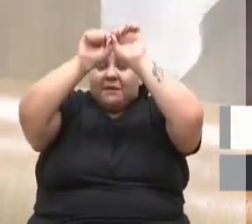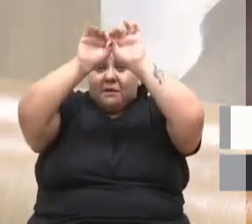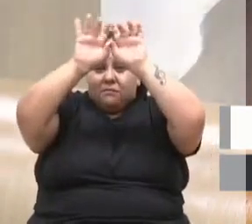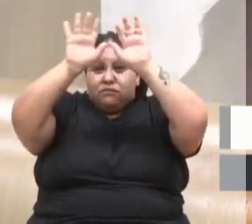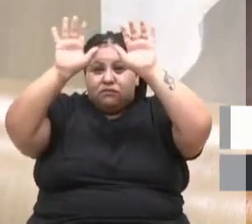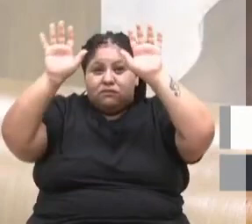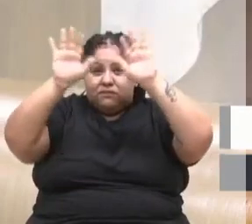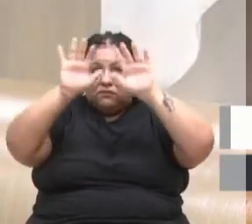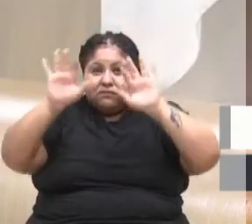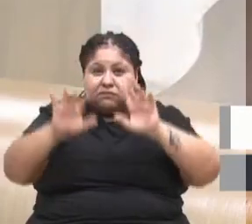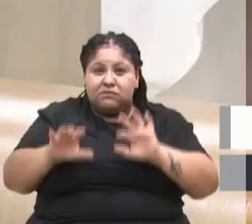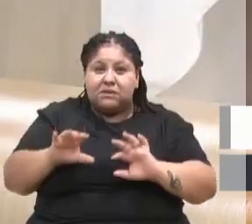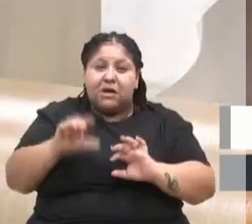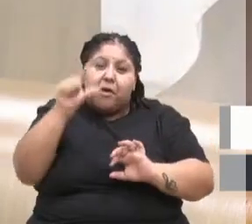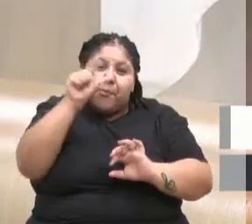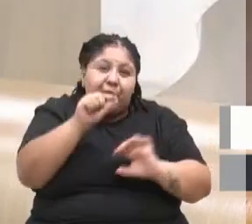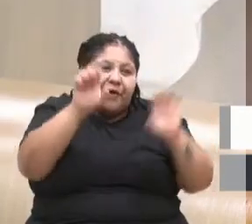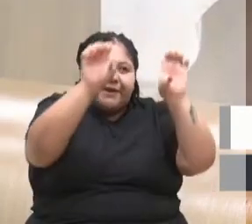estrutura,